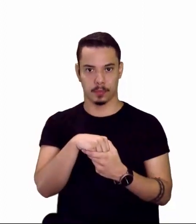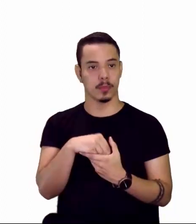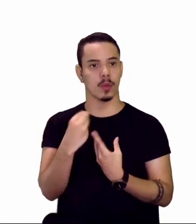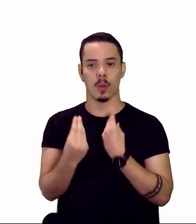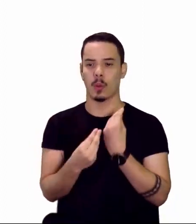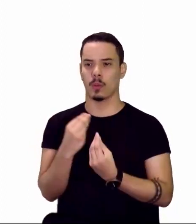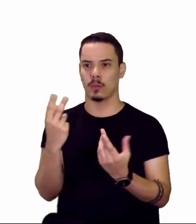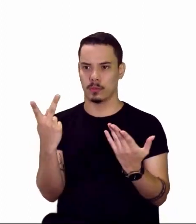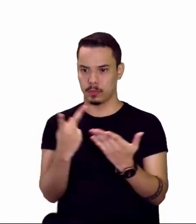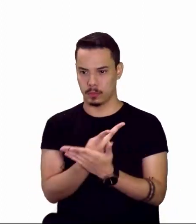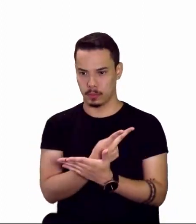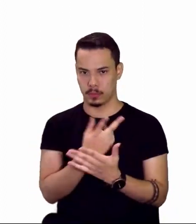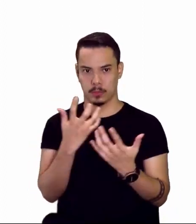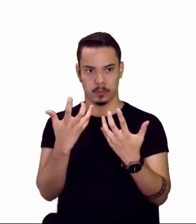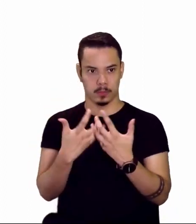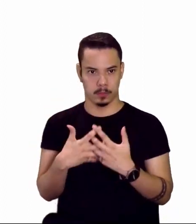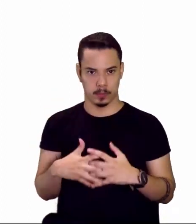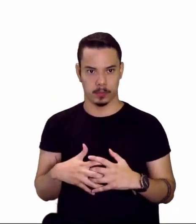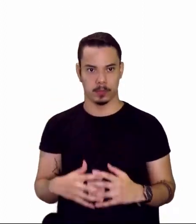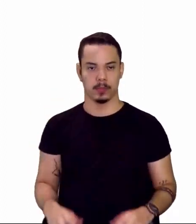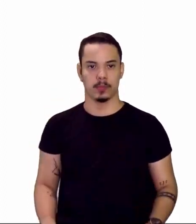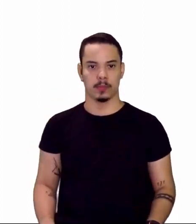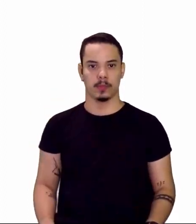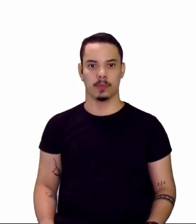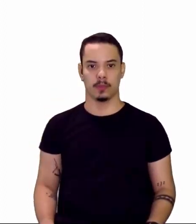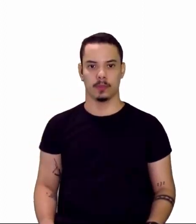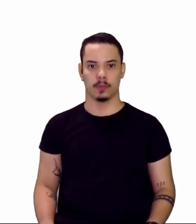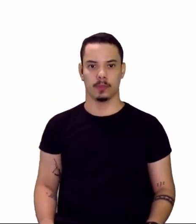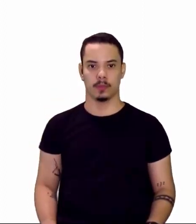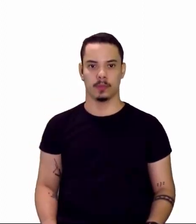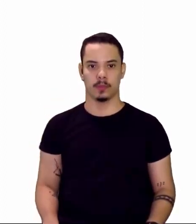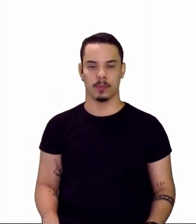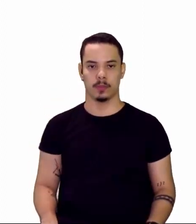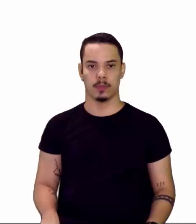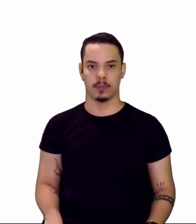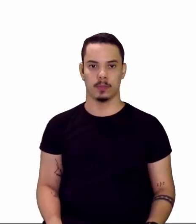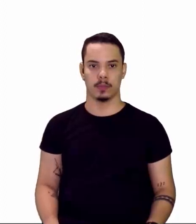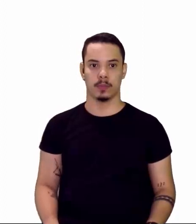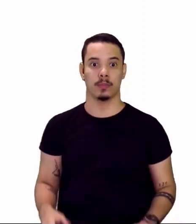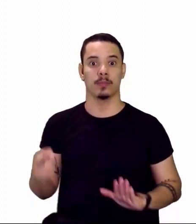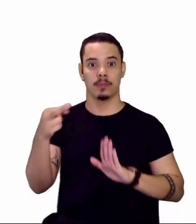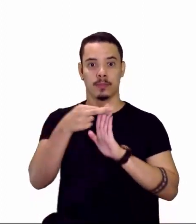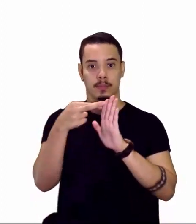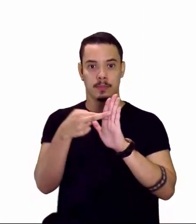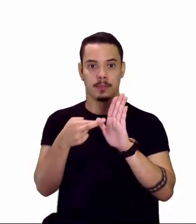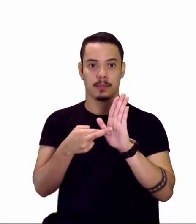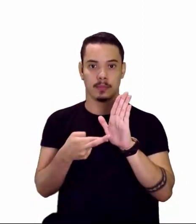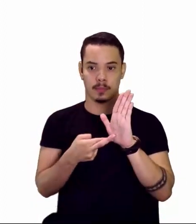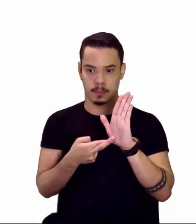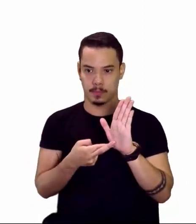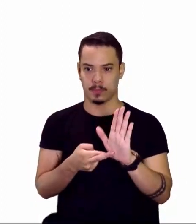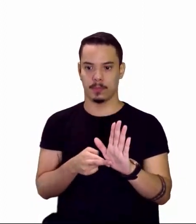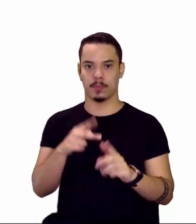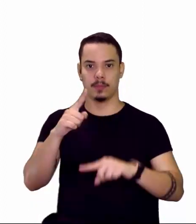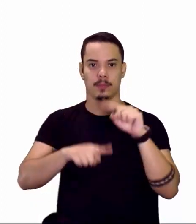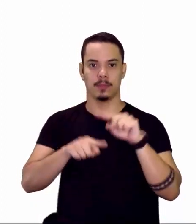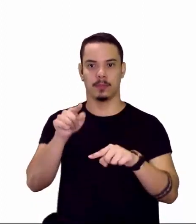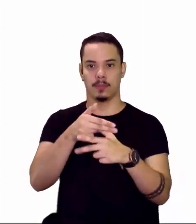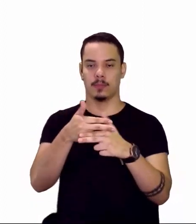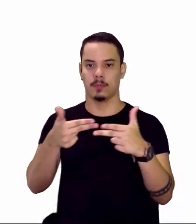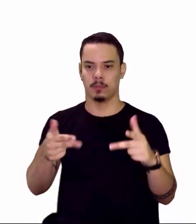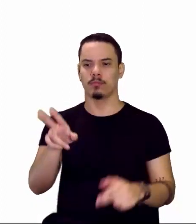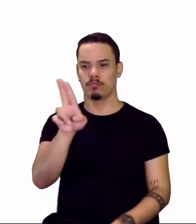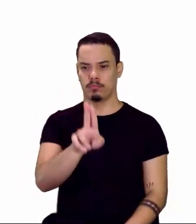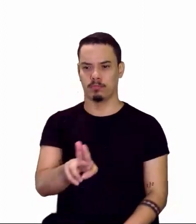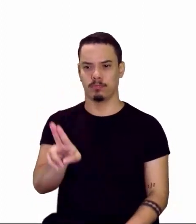octeto, diz o seguinte, ó, a regra de octeto é uma ferramenta